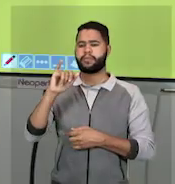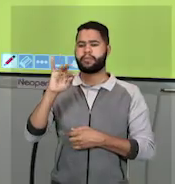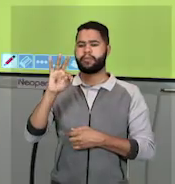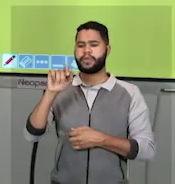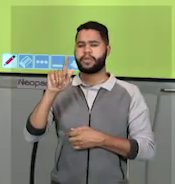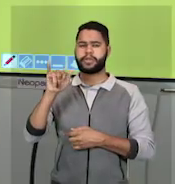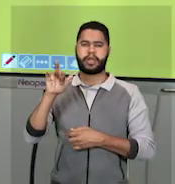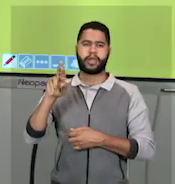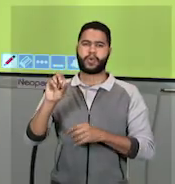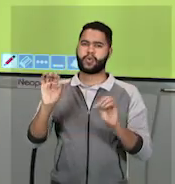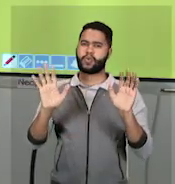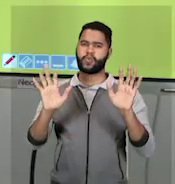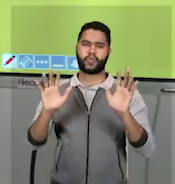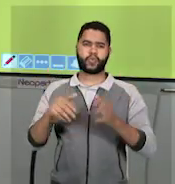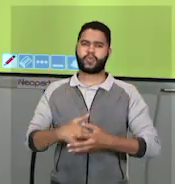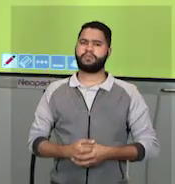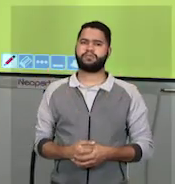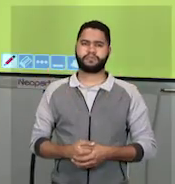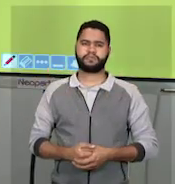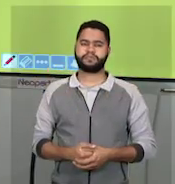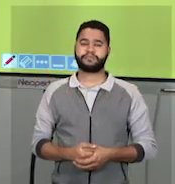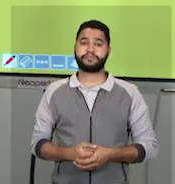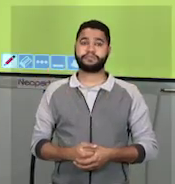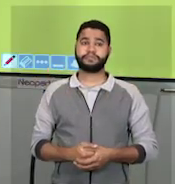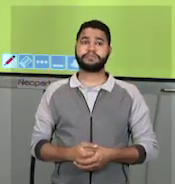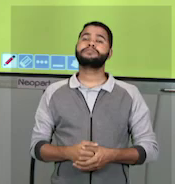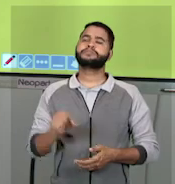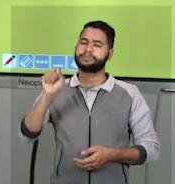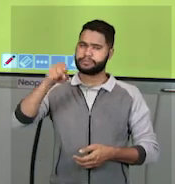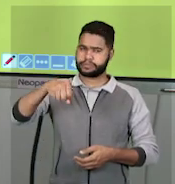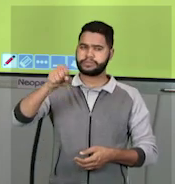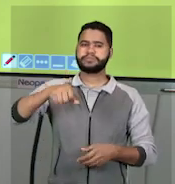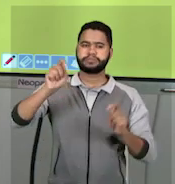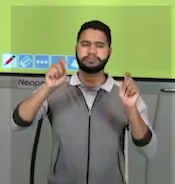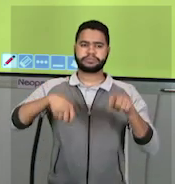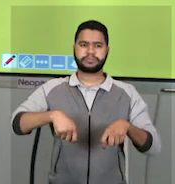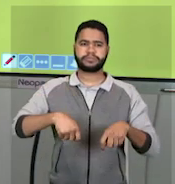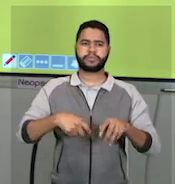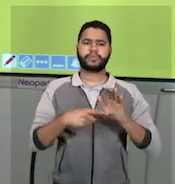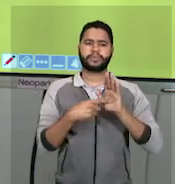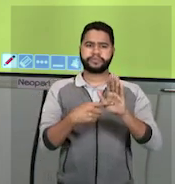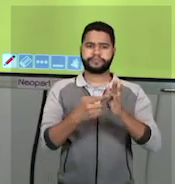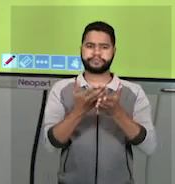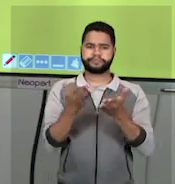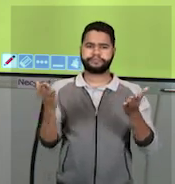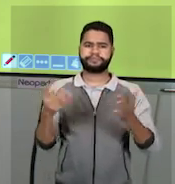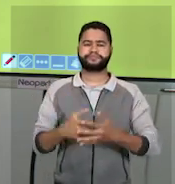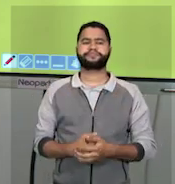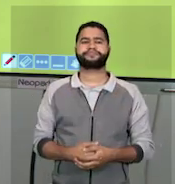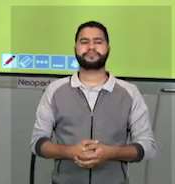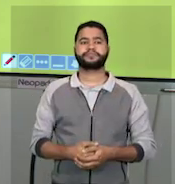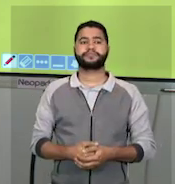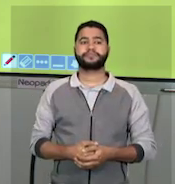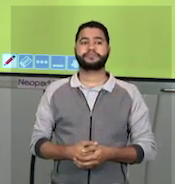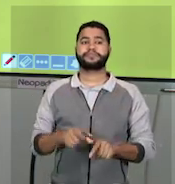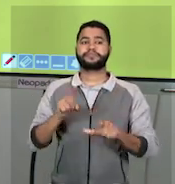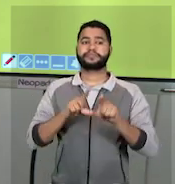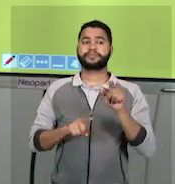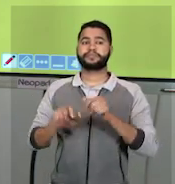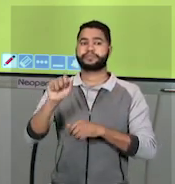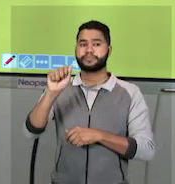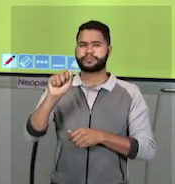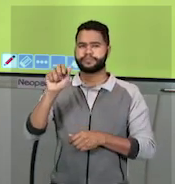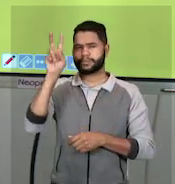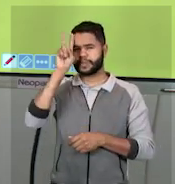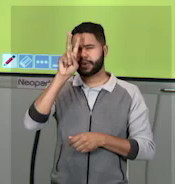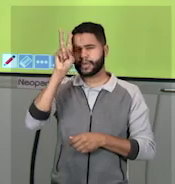sem utilizar o Teorema de Pitágoras. Sim, é possível. Vou responder para você aqui agora. Letra A.